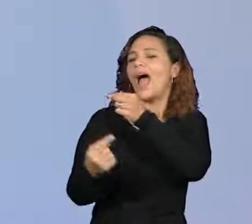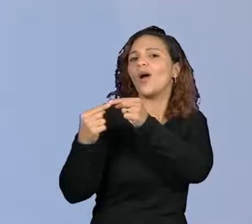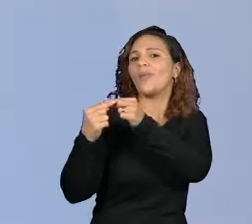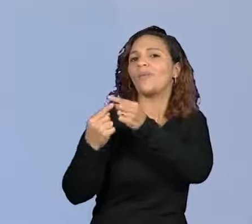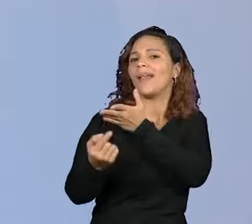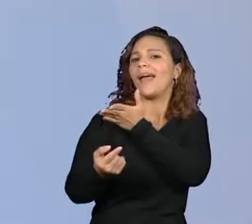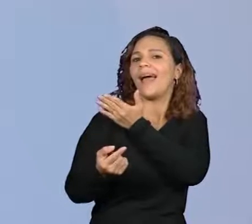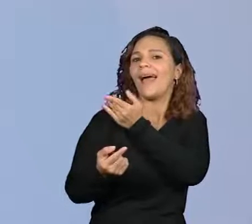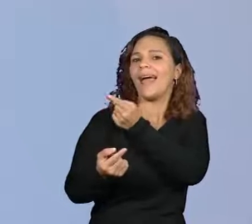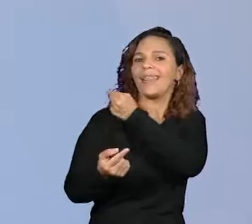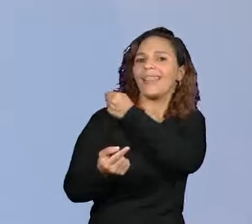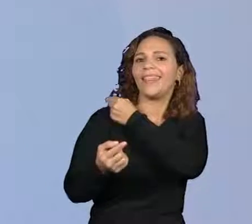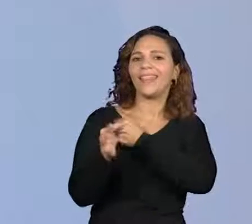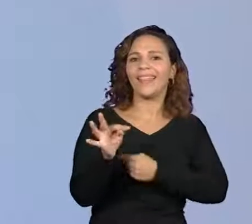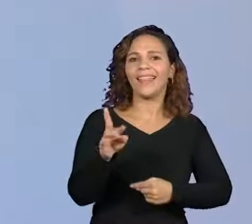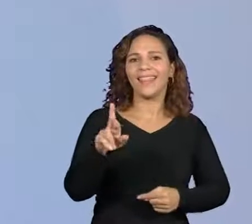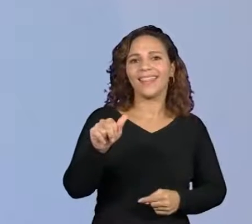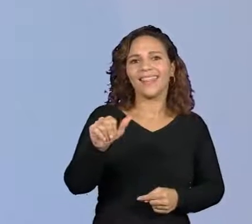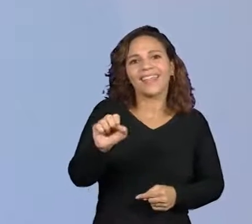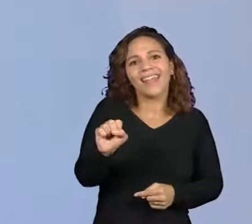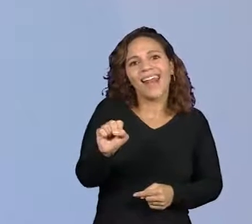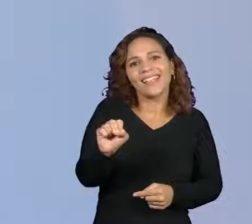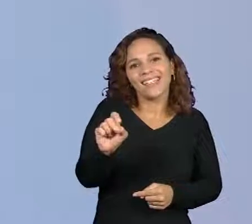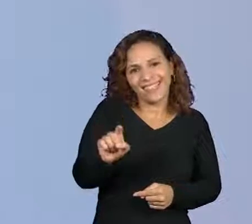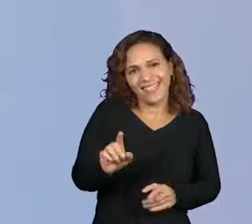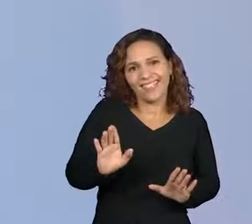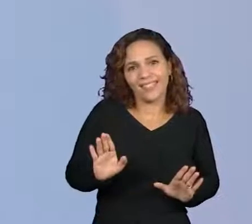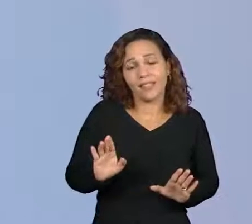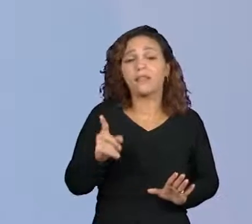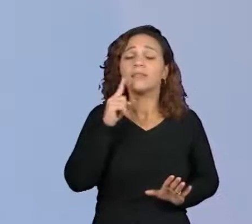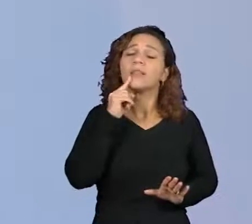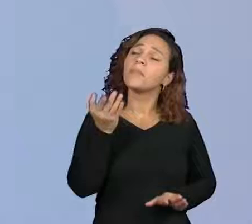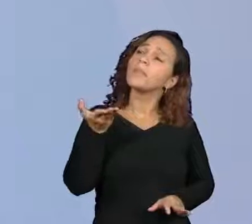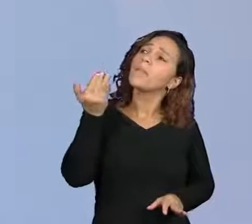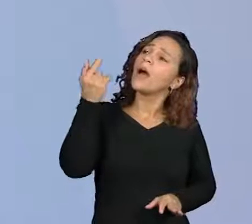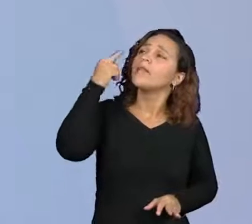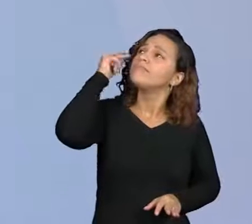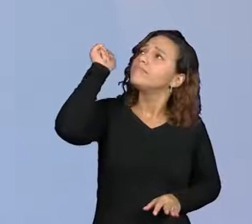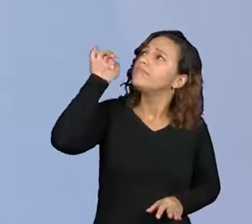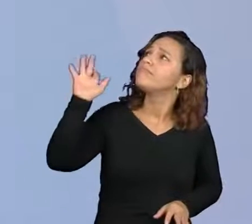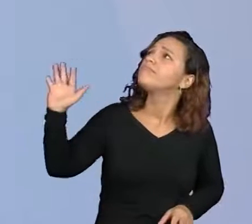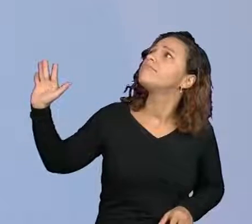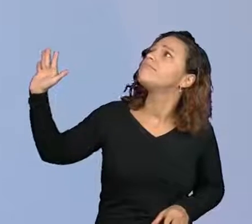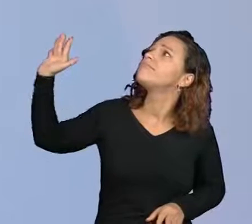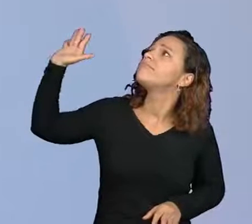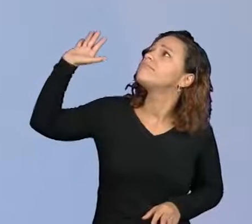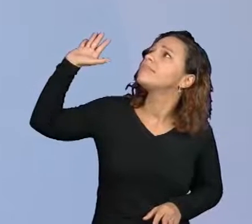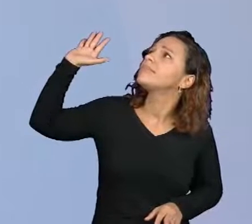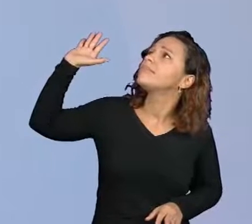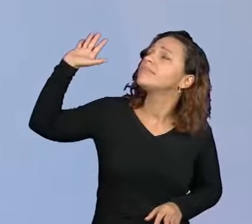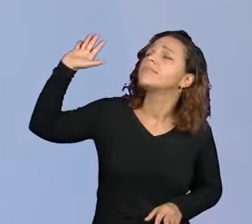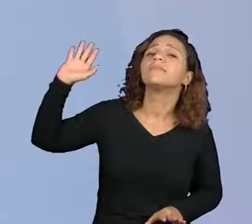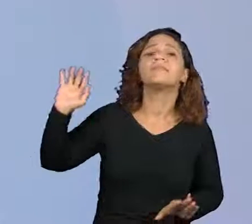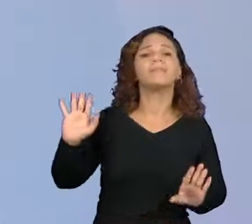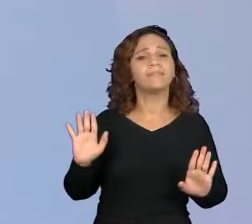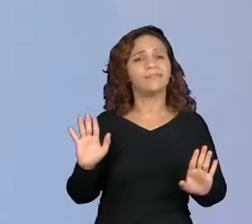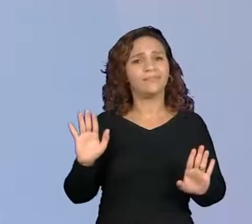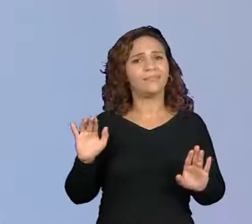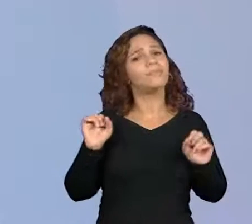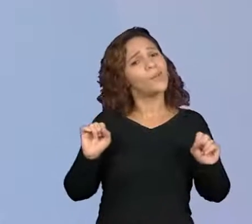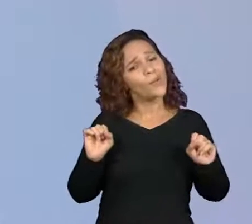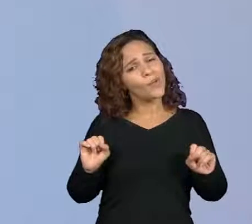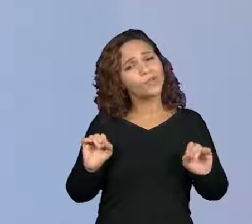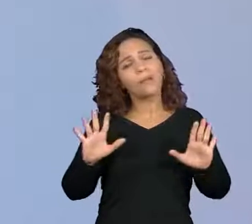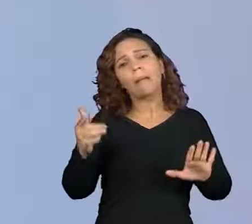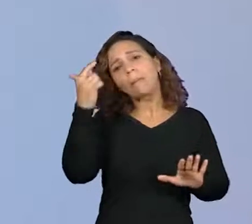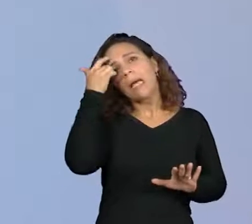uma tirada. Ou seja, eu posso olhar para o passado? Pode olhar. Para o passado não, para trás. Posso olhar para